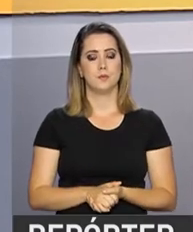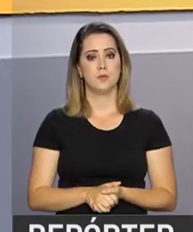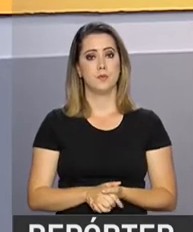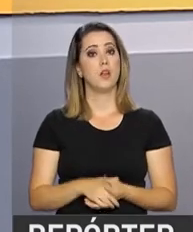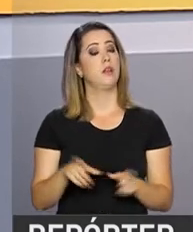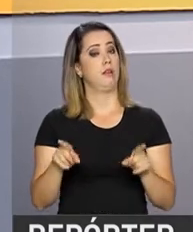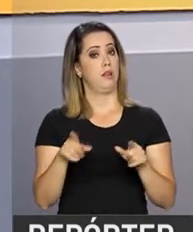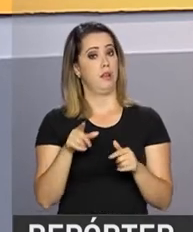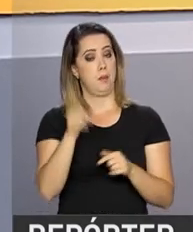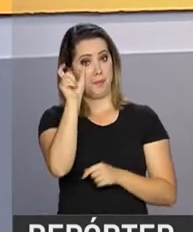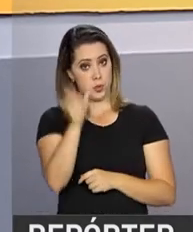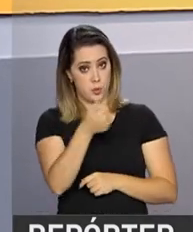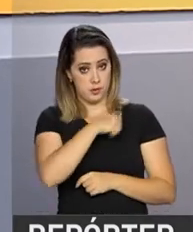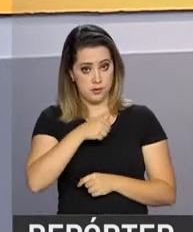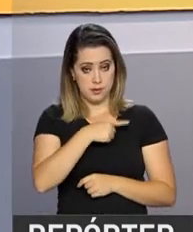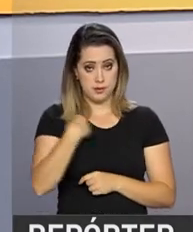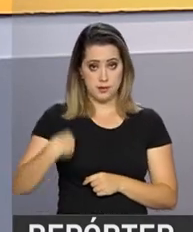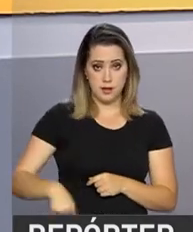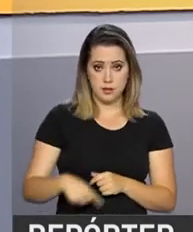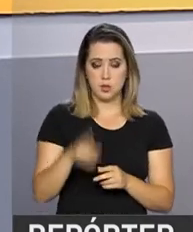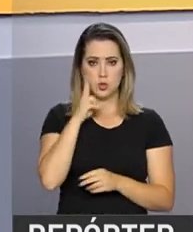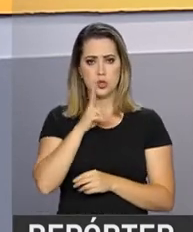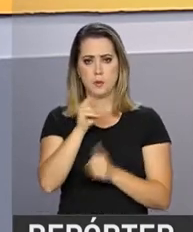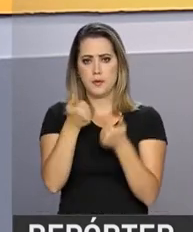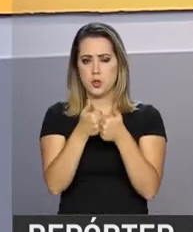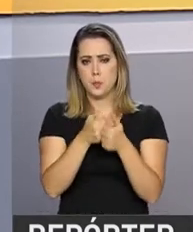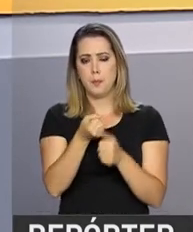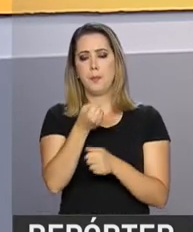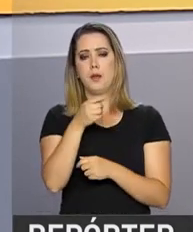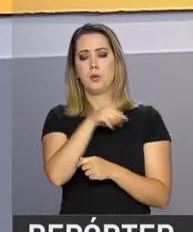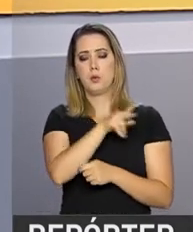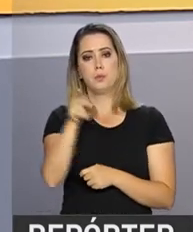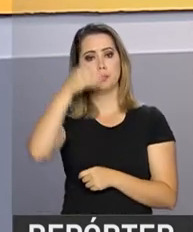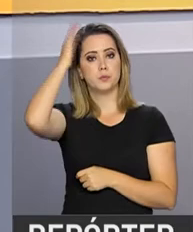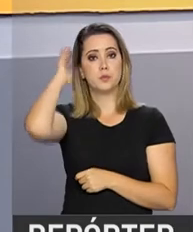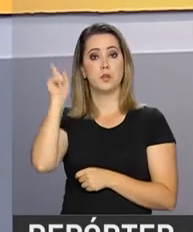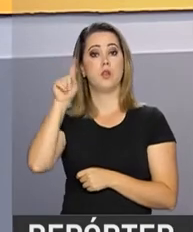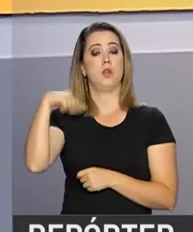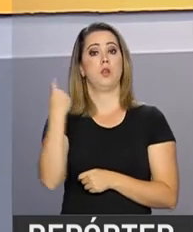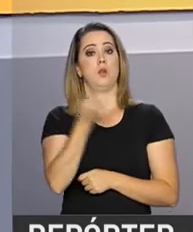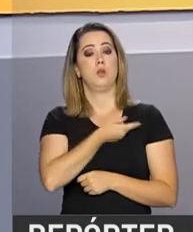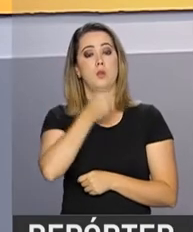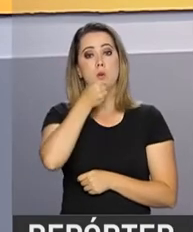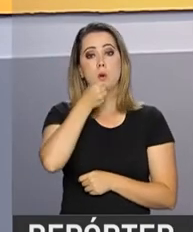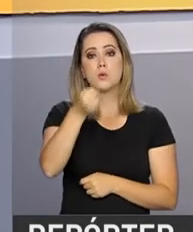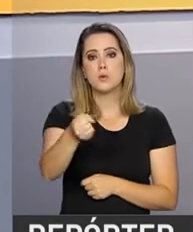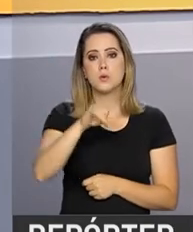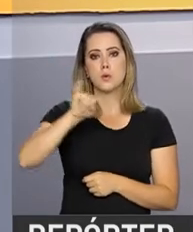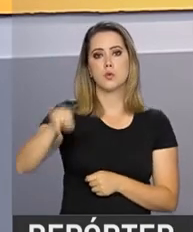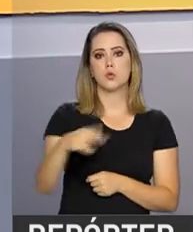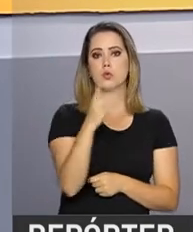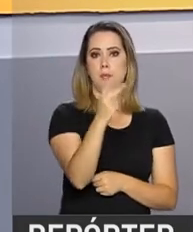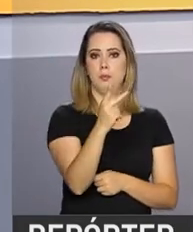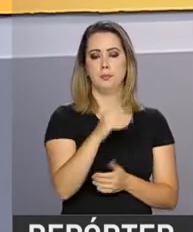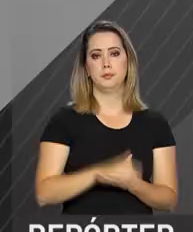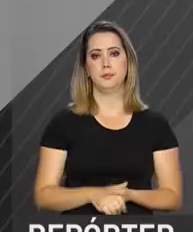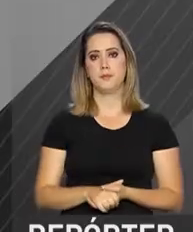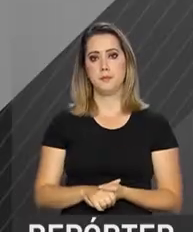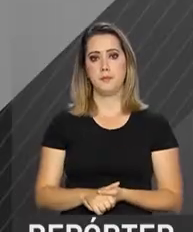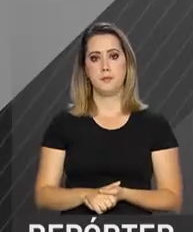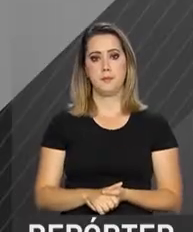quem está na china para acompanhar o presidente michel temer é o nosso repórter joão pedro neto